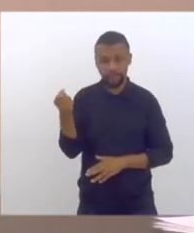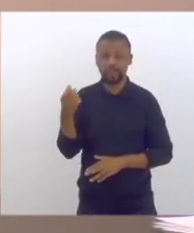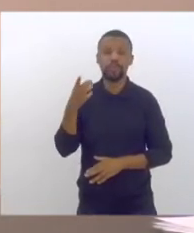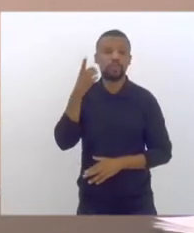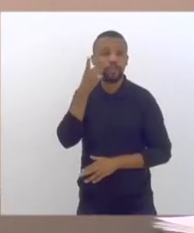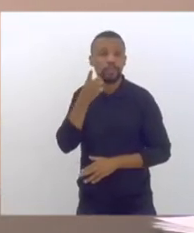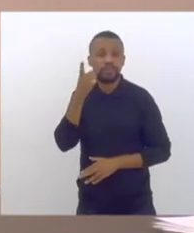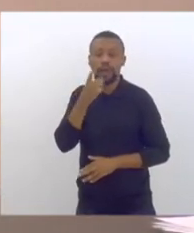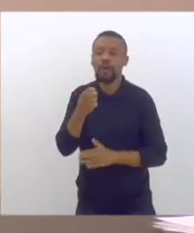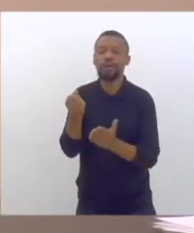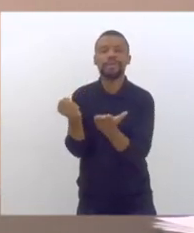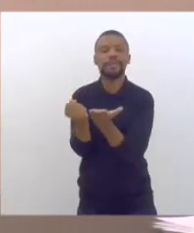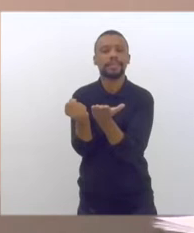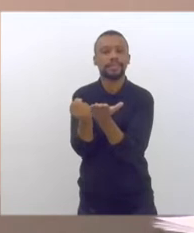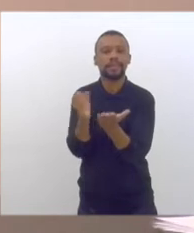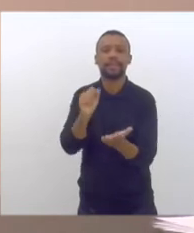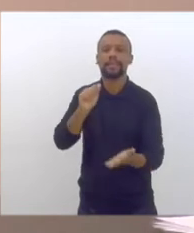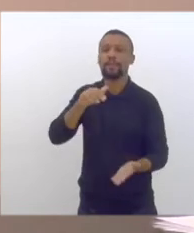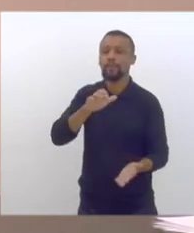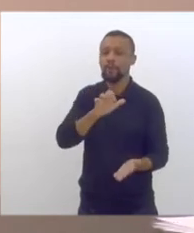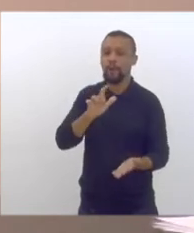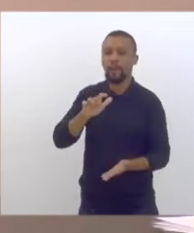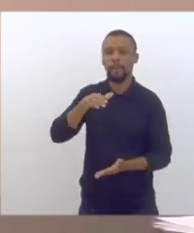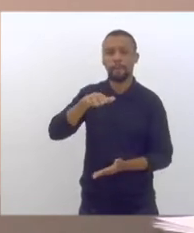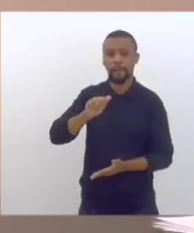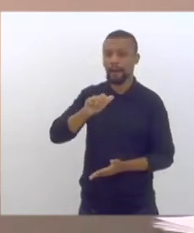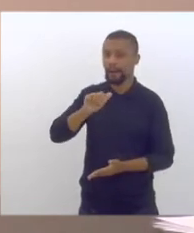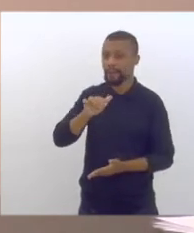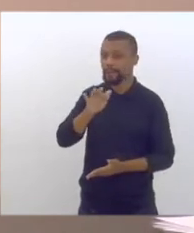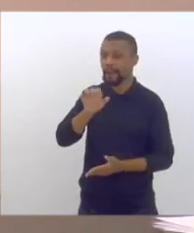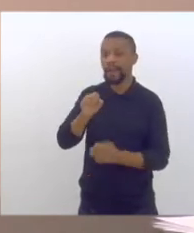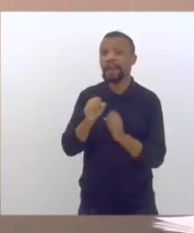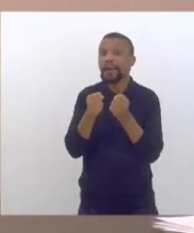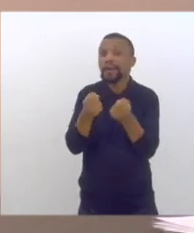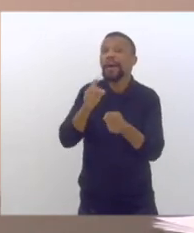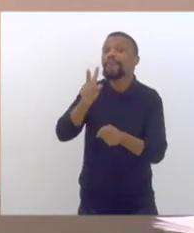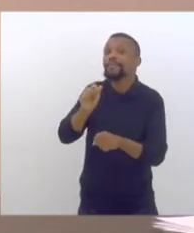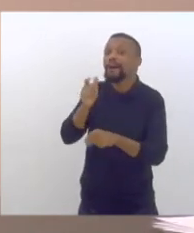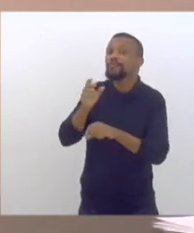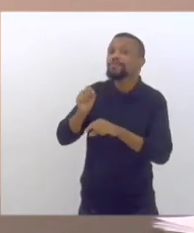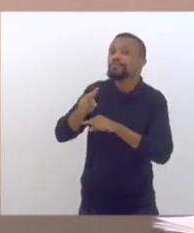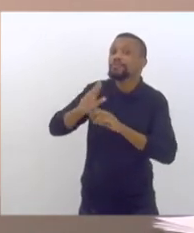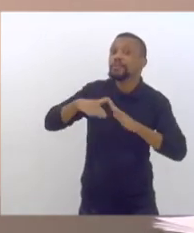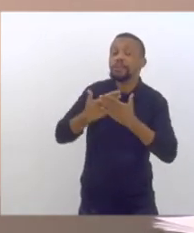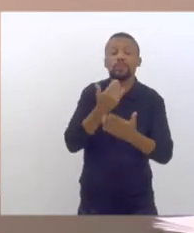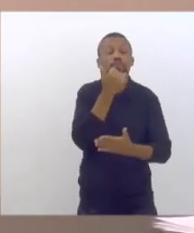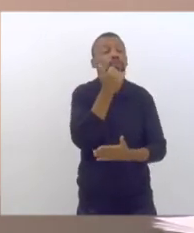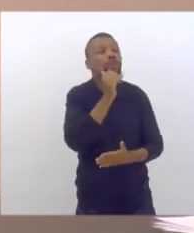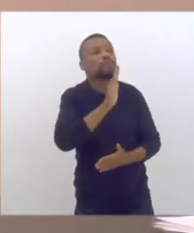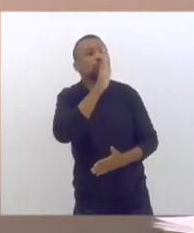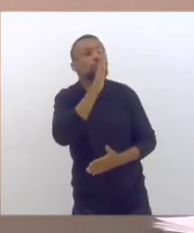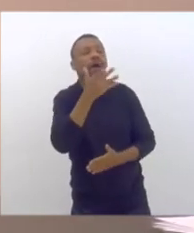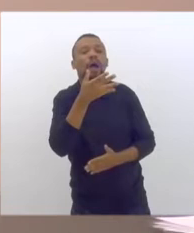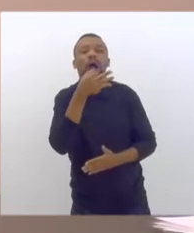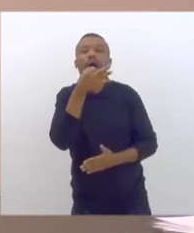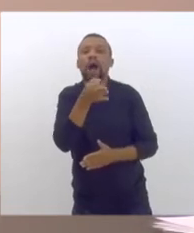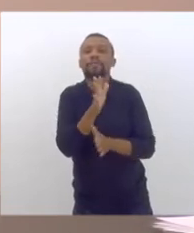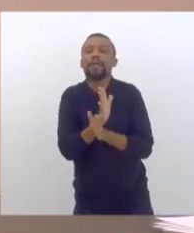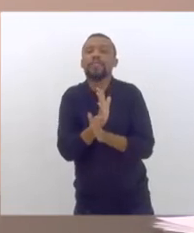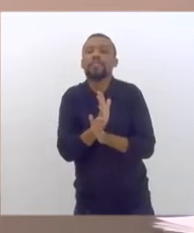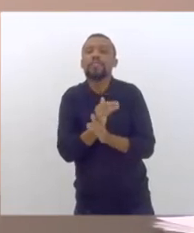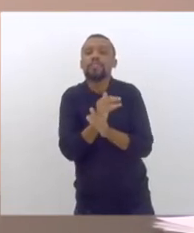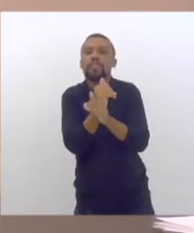ele garante as vagas nesses gente vai fazer para lá tá vazando áudio né